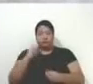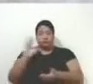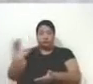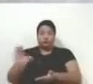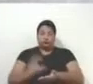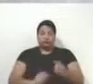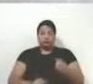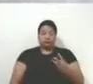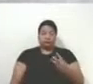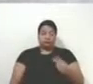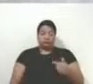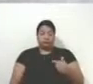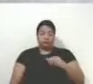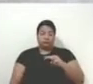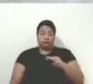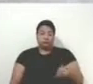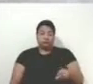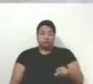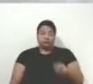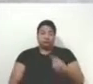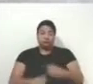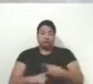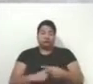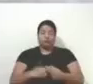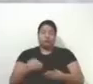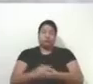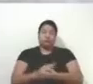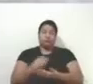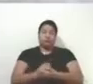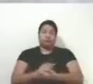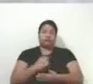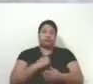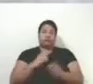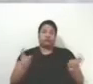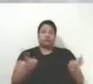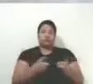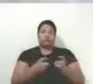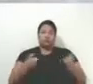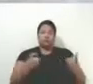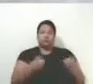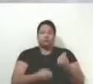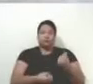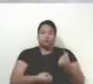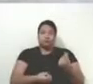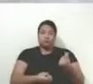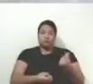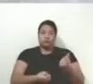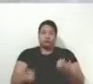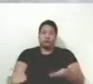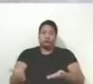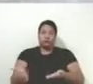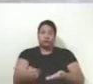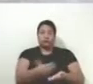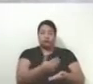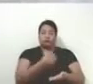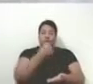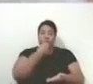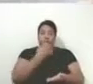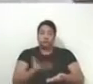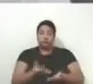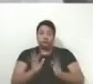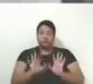milhões, porque Botucatu dava lucro, porque a arrecadação da tarifa é boa. Agora,